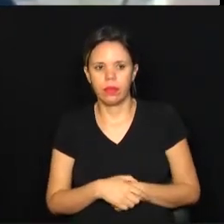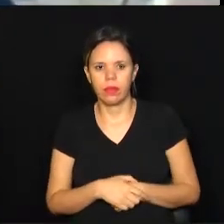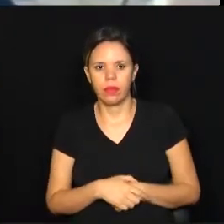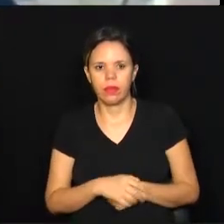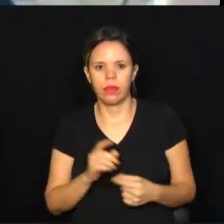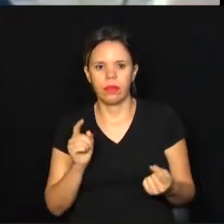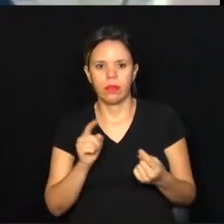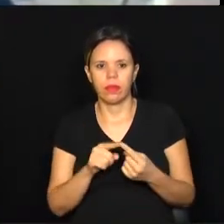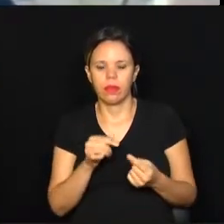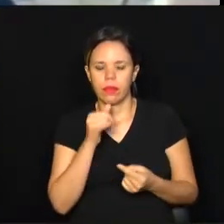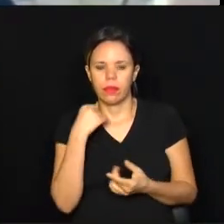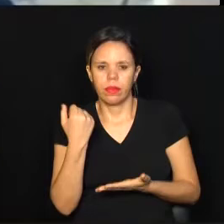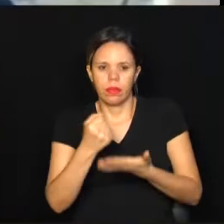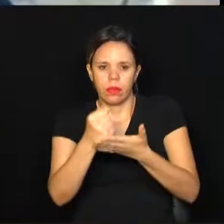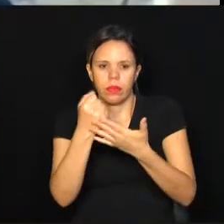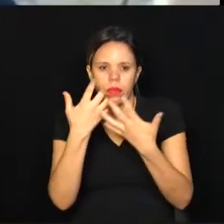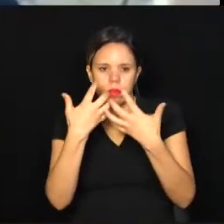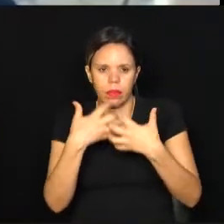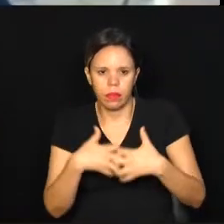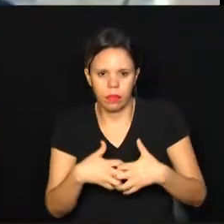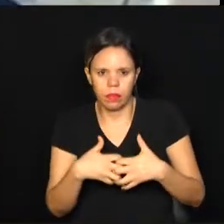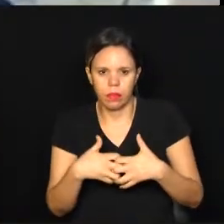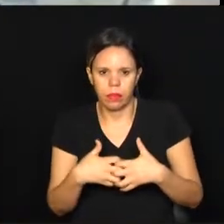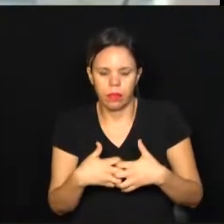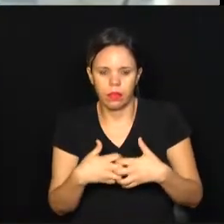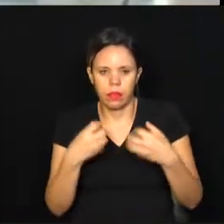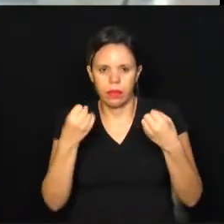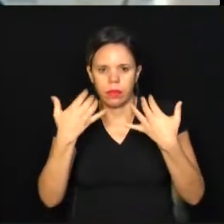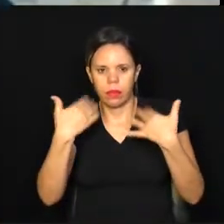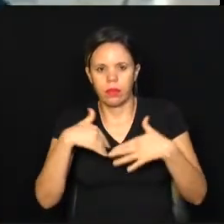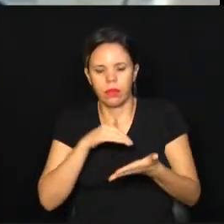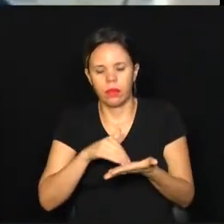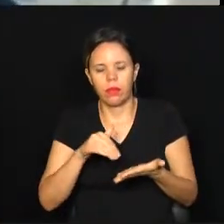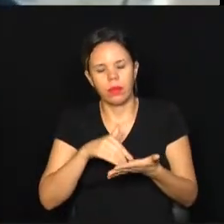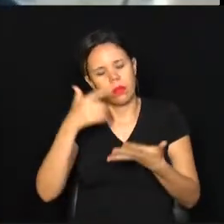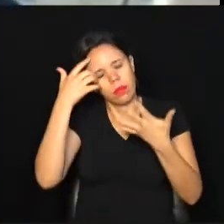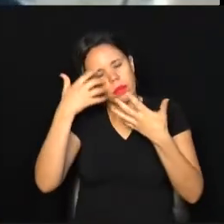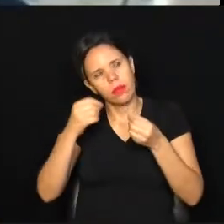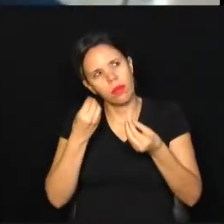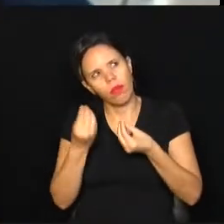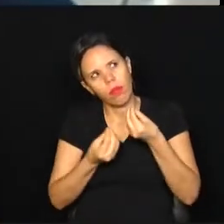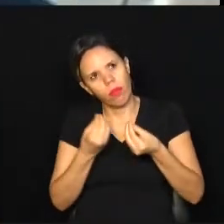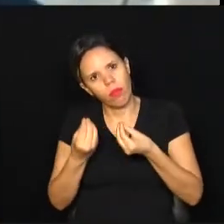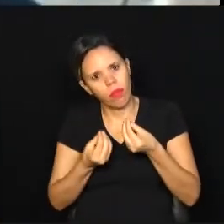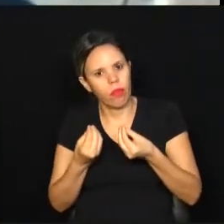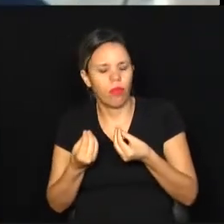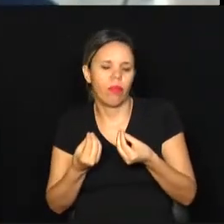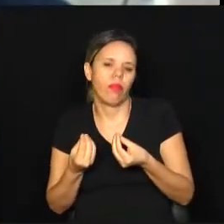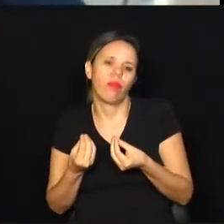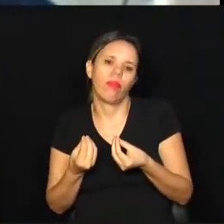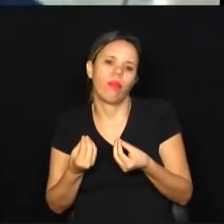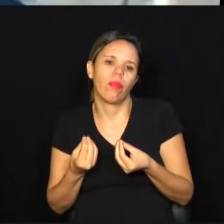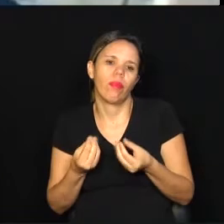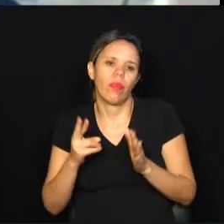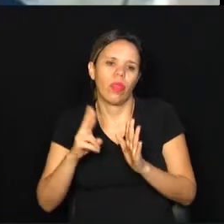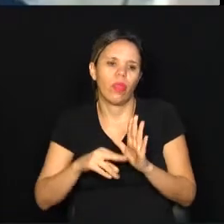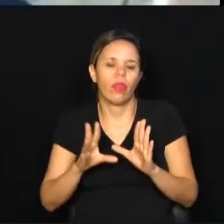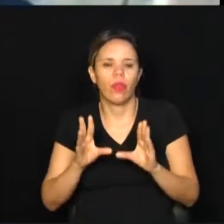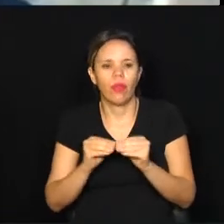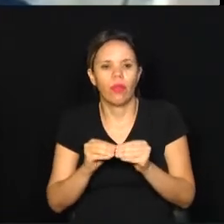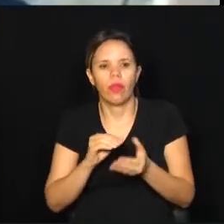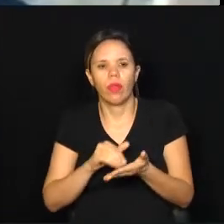sentido de nos ajudar a, como relator, começar a pensar também no relatório final,